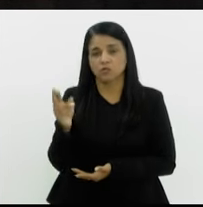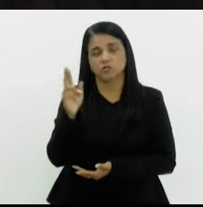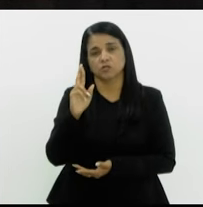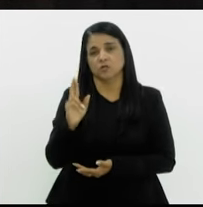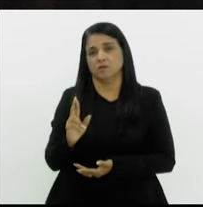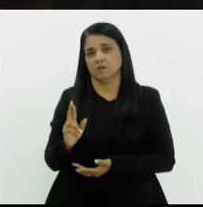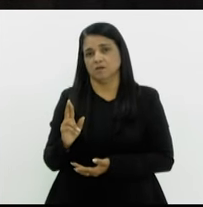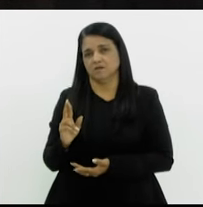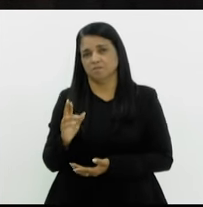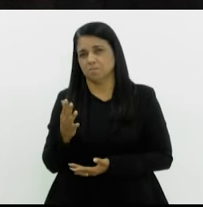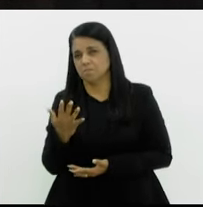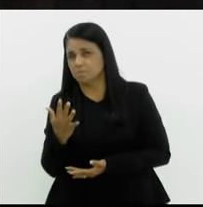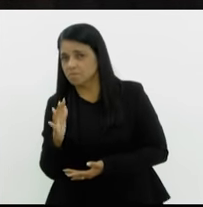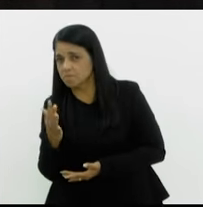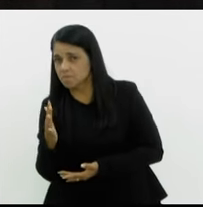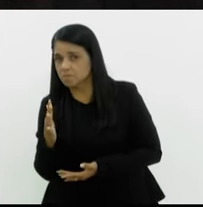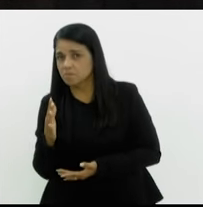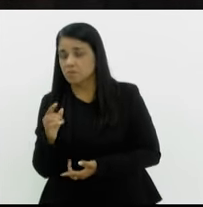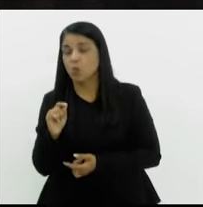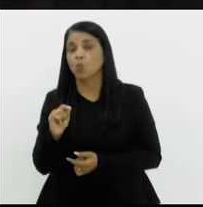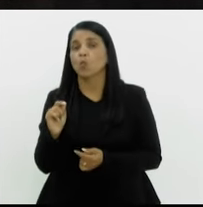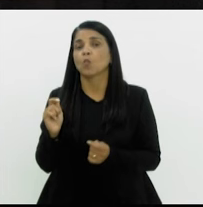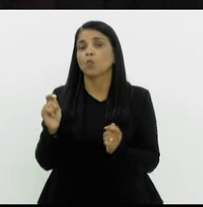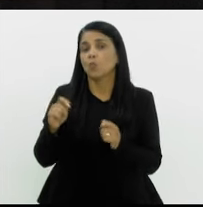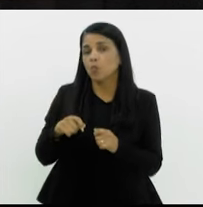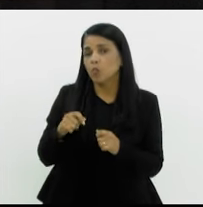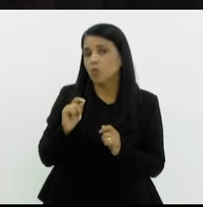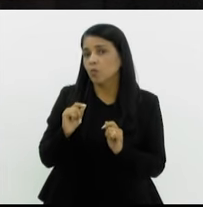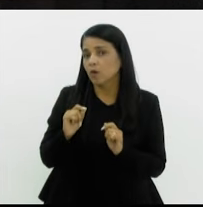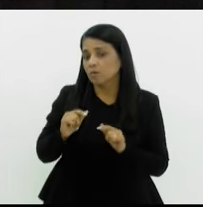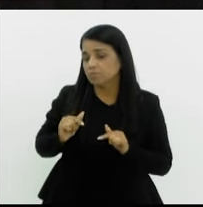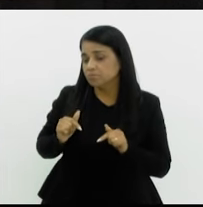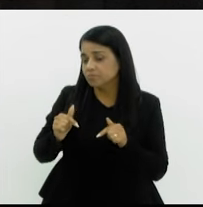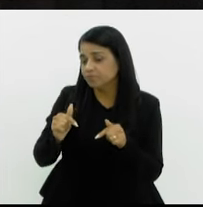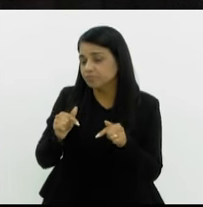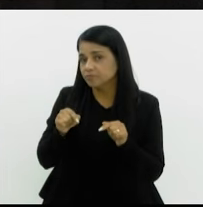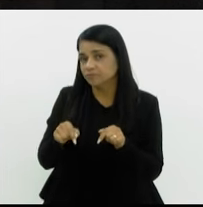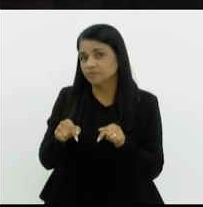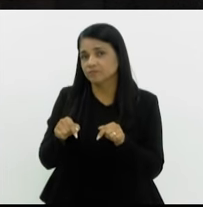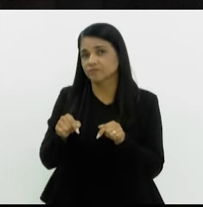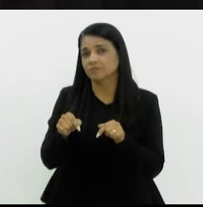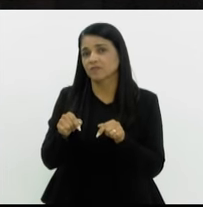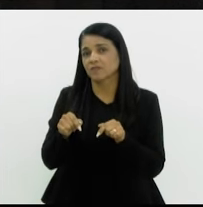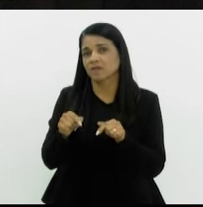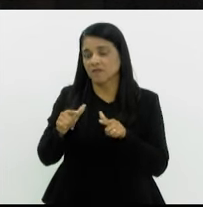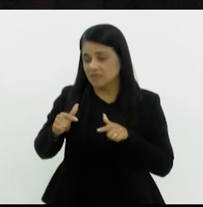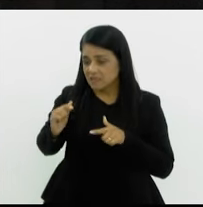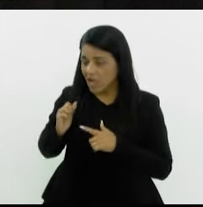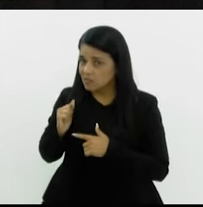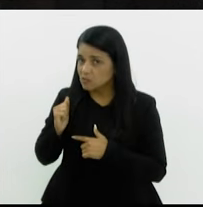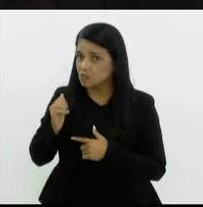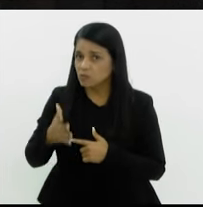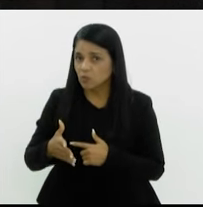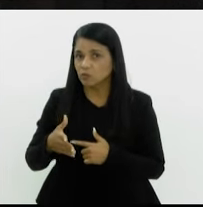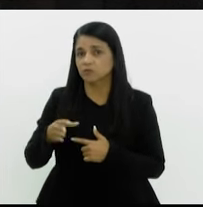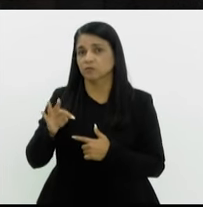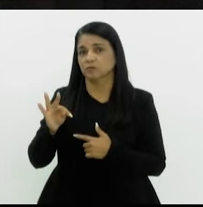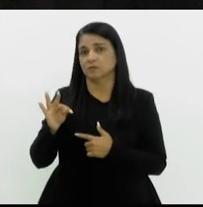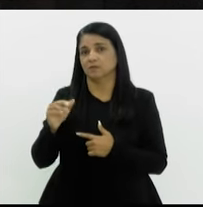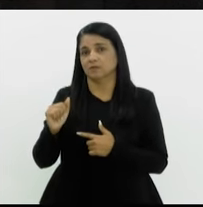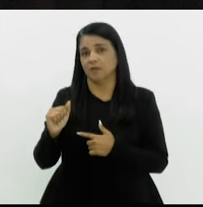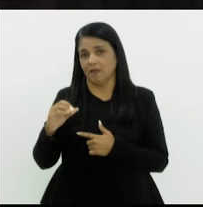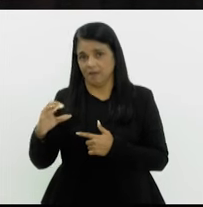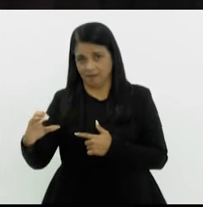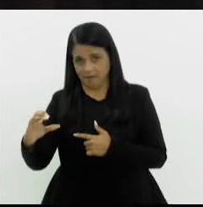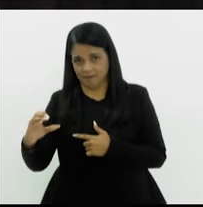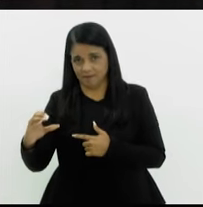aproximadamente. E para que serviria? Exatamente para essas ações constantes do TAC. Por via